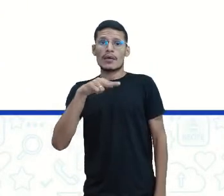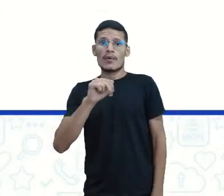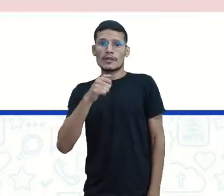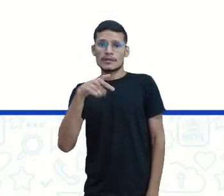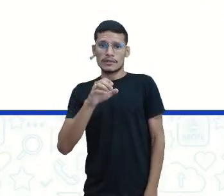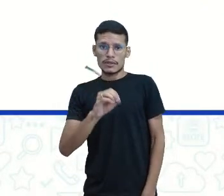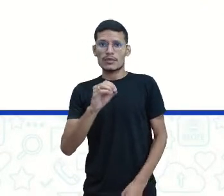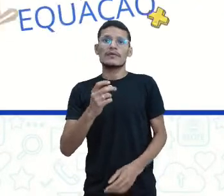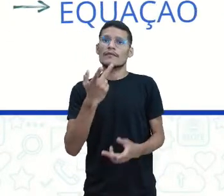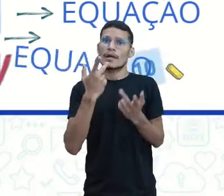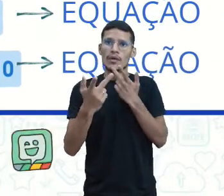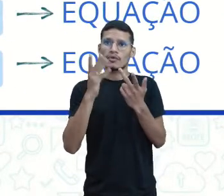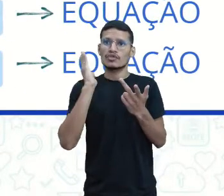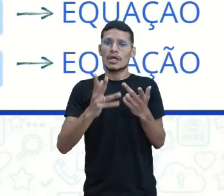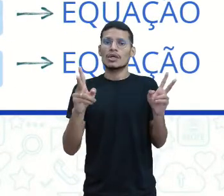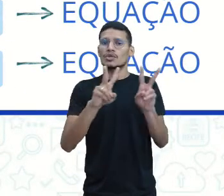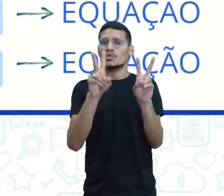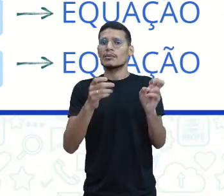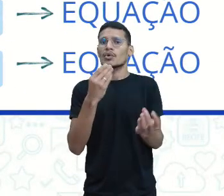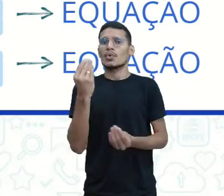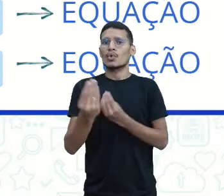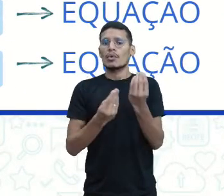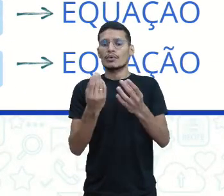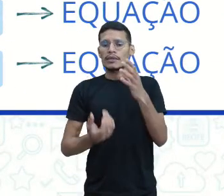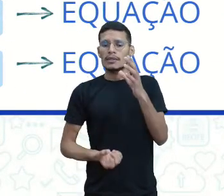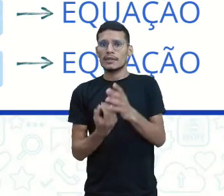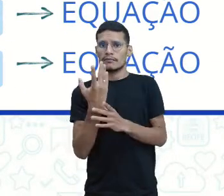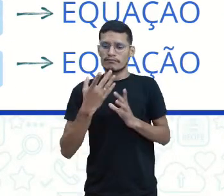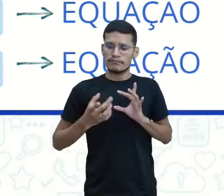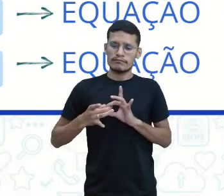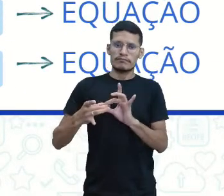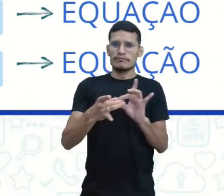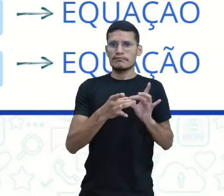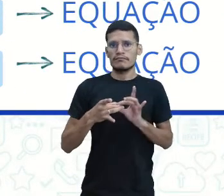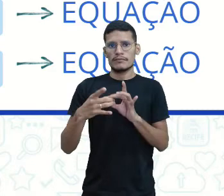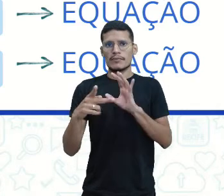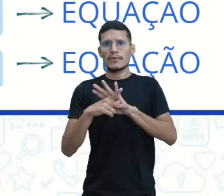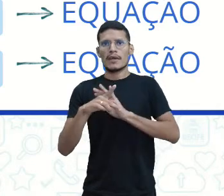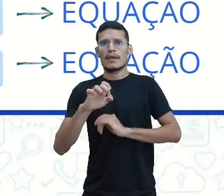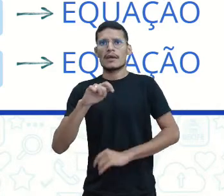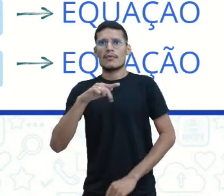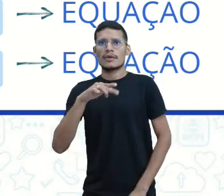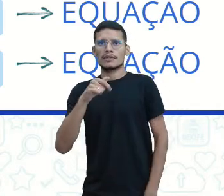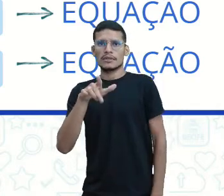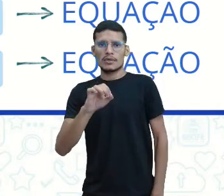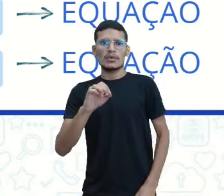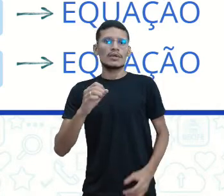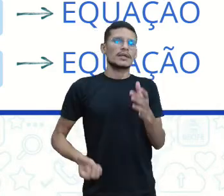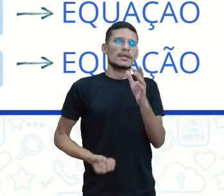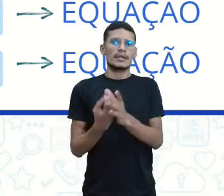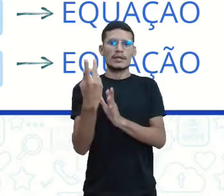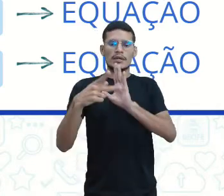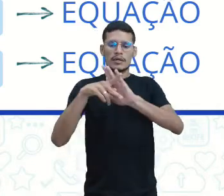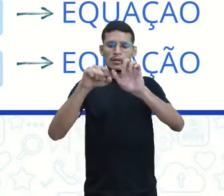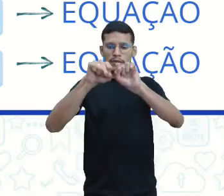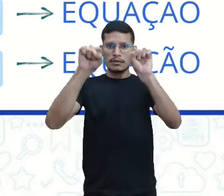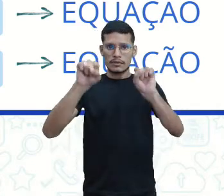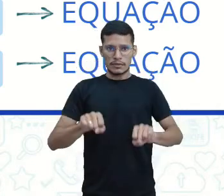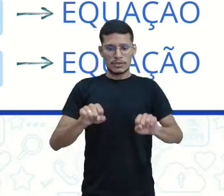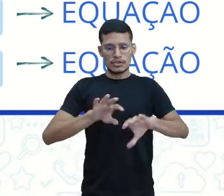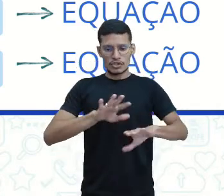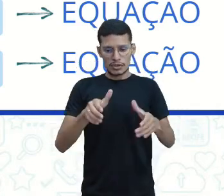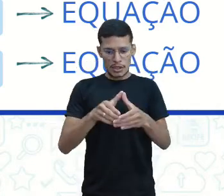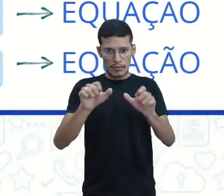da ideia aí da formação, da união dessas equações, formando um sistema. Então você pode notar